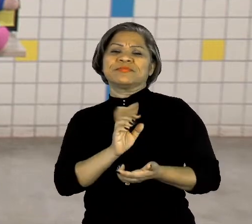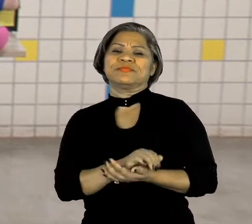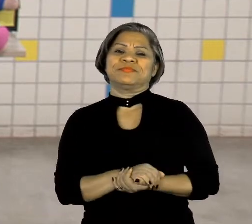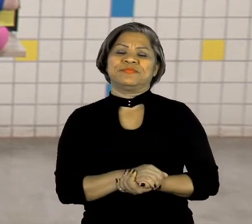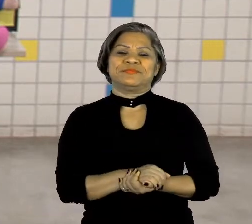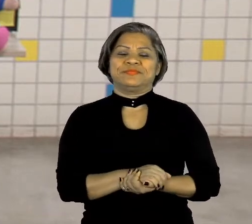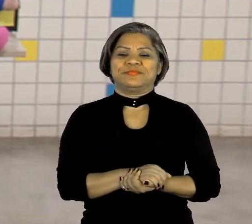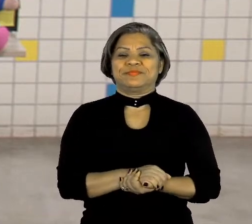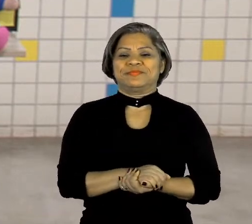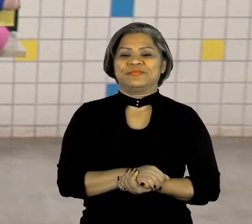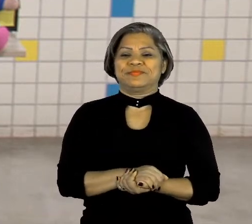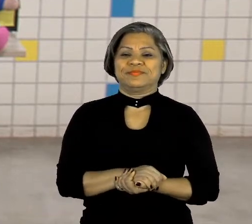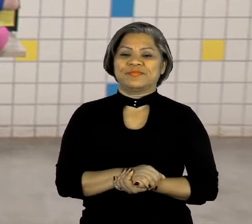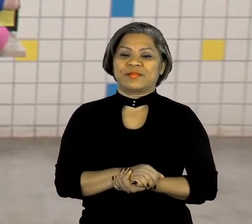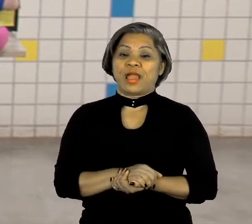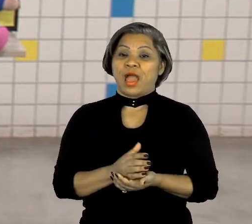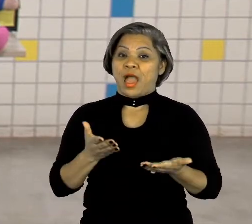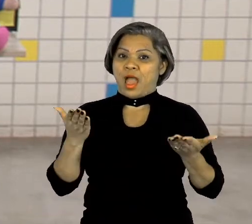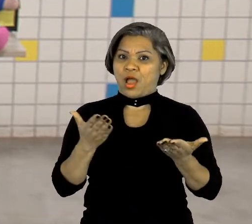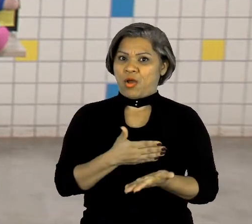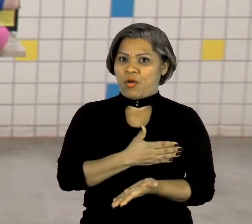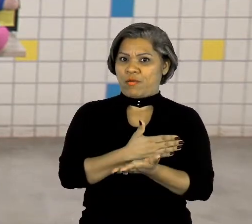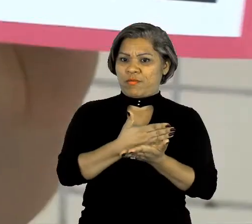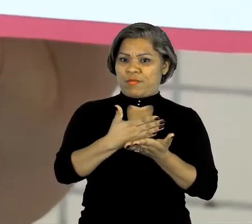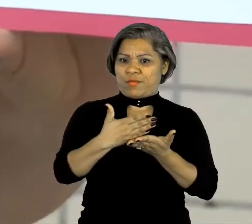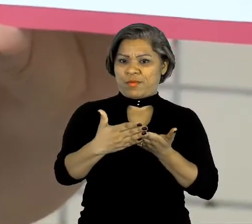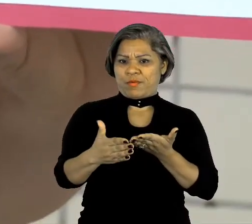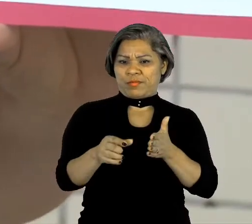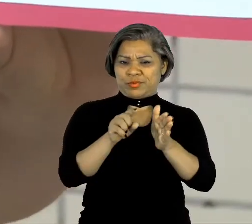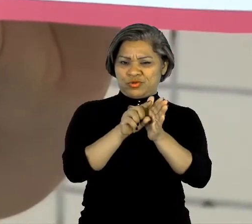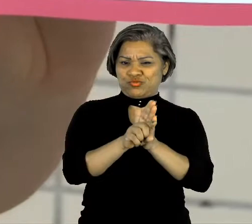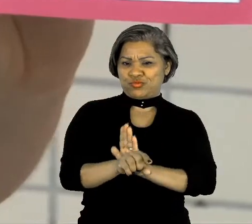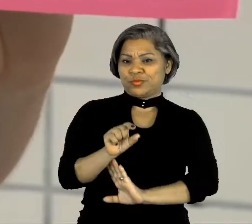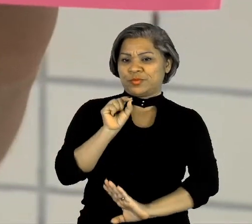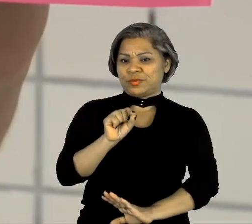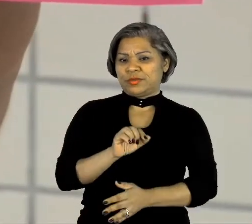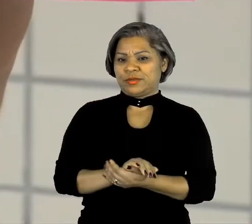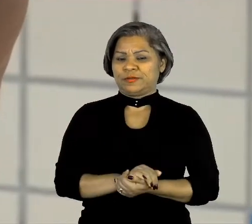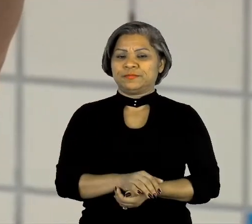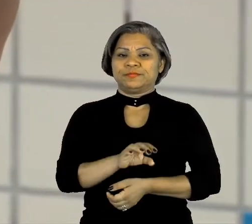vamos começar explorando o quê? Contando. Conta comigo, ó.